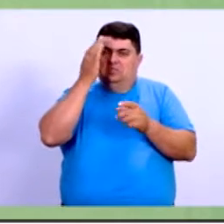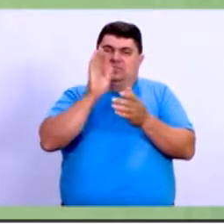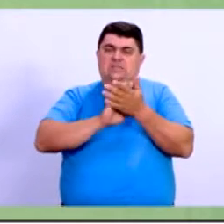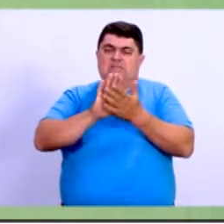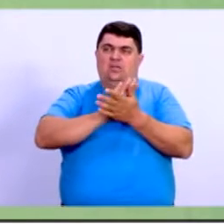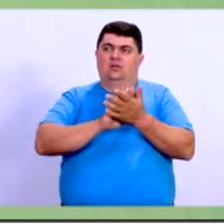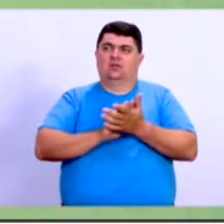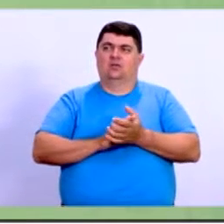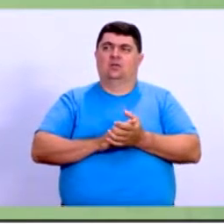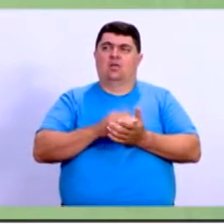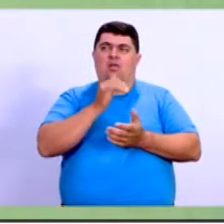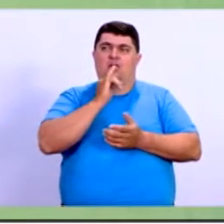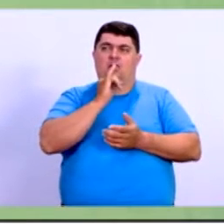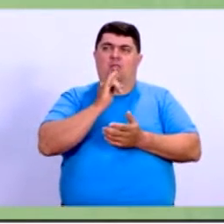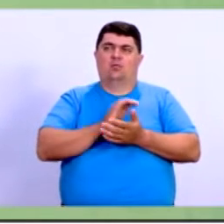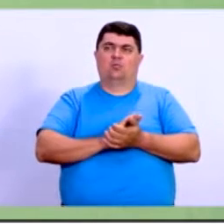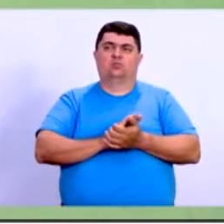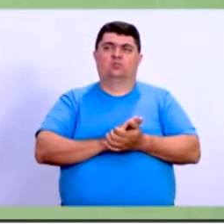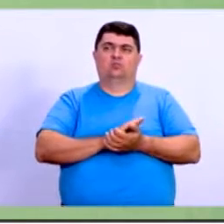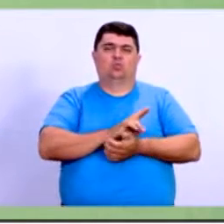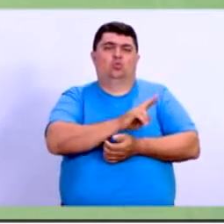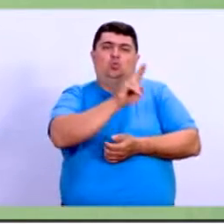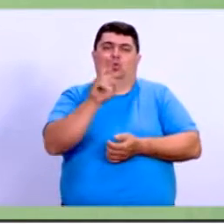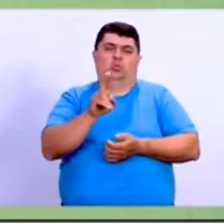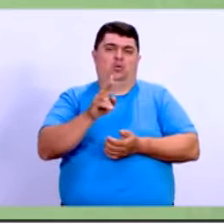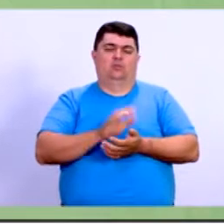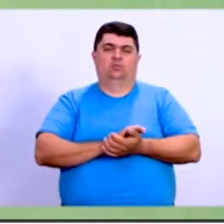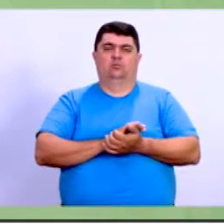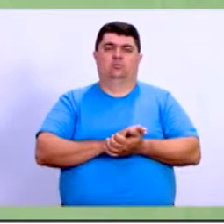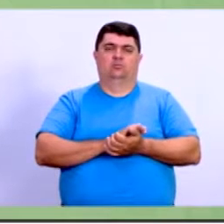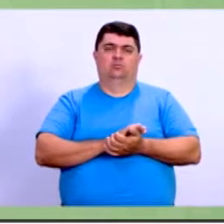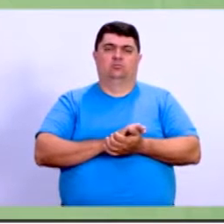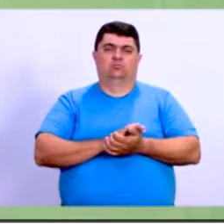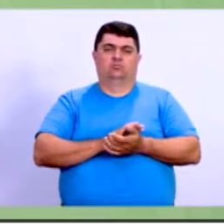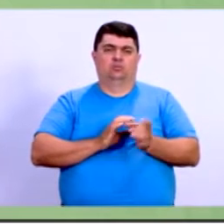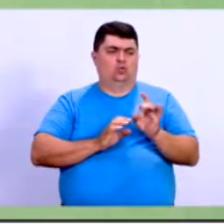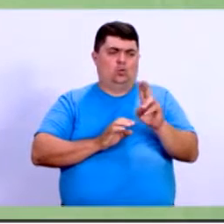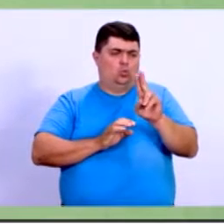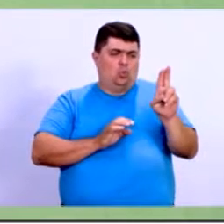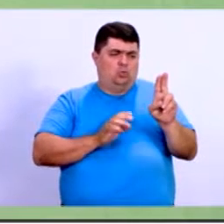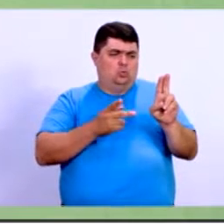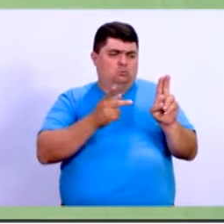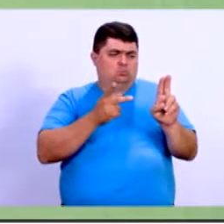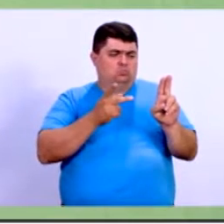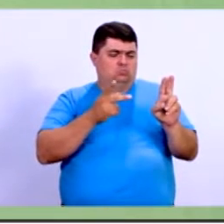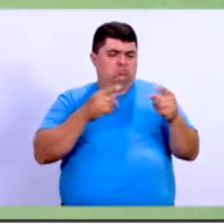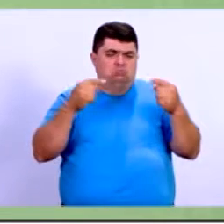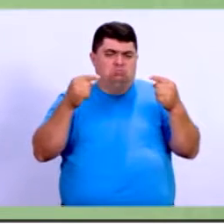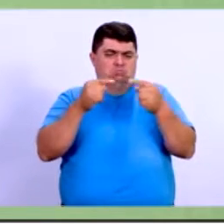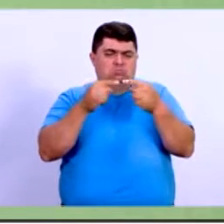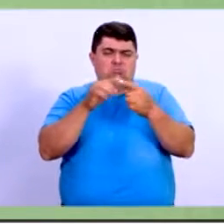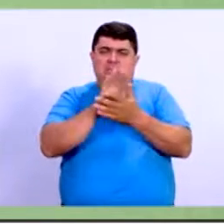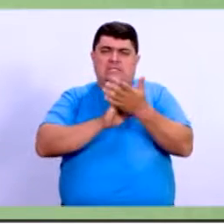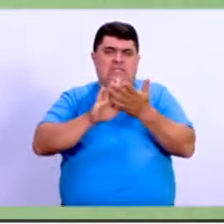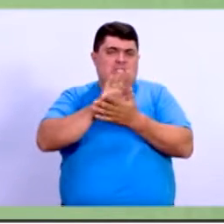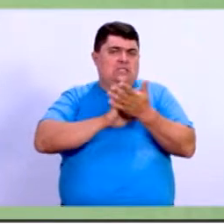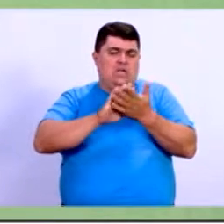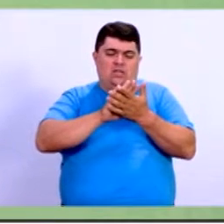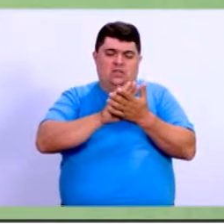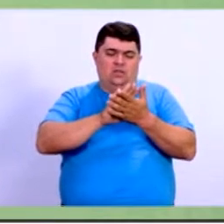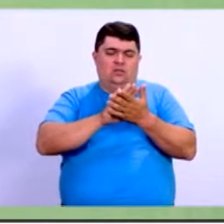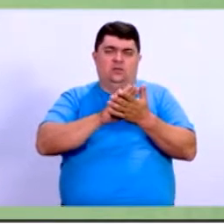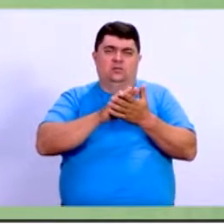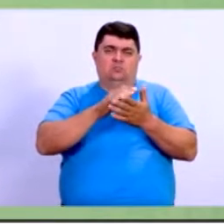um nome, tá? O que significa que eu tenho dados brutos, eu tenho fatos existentes na